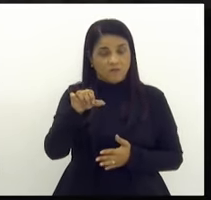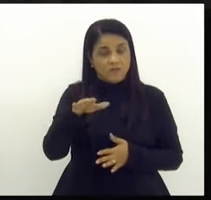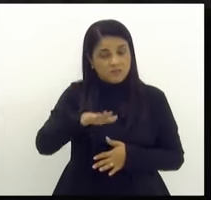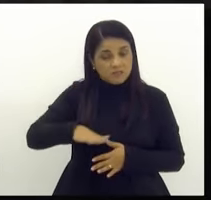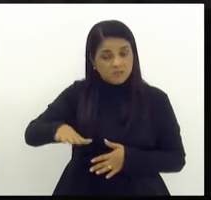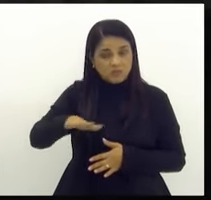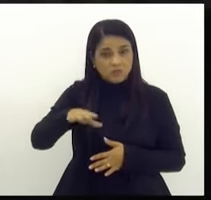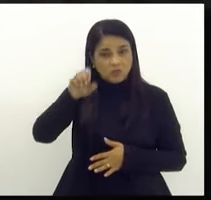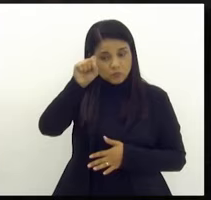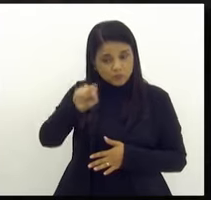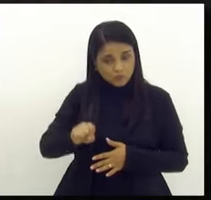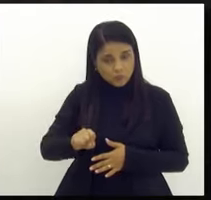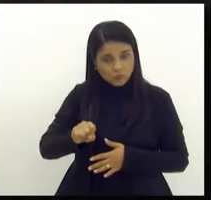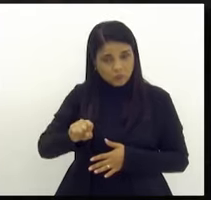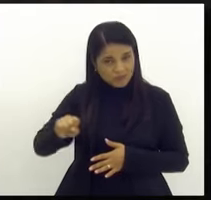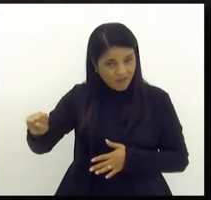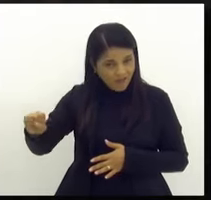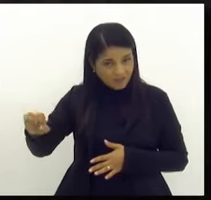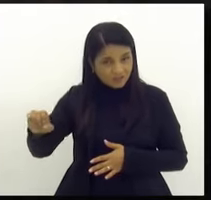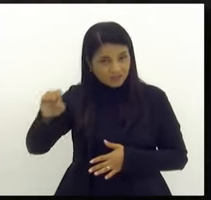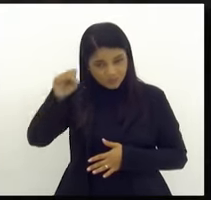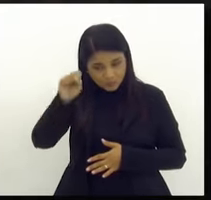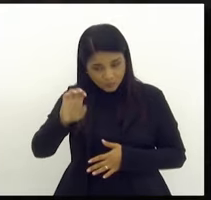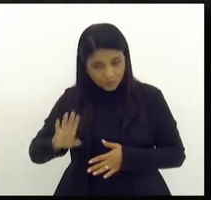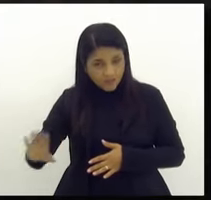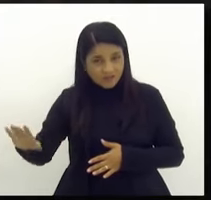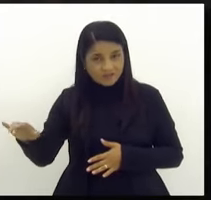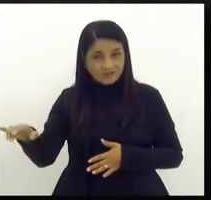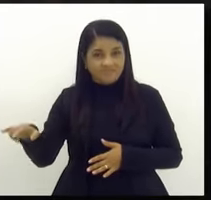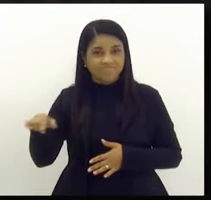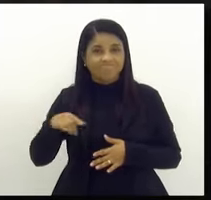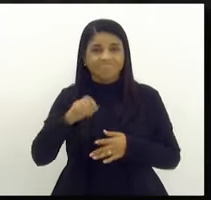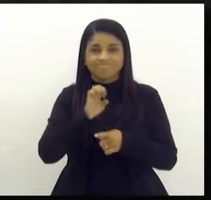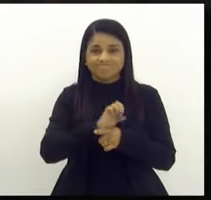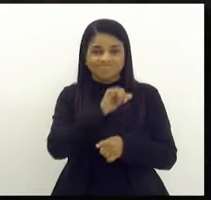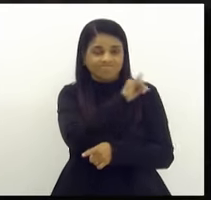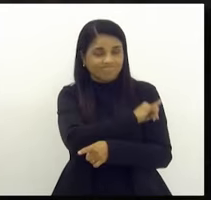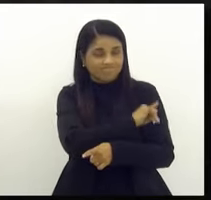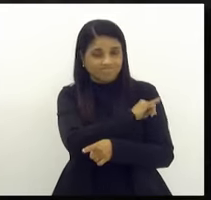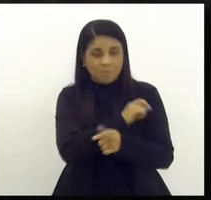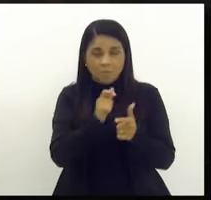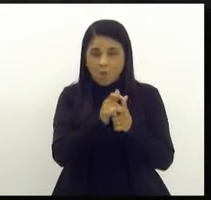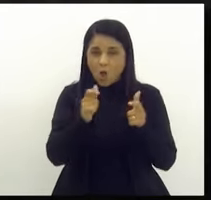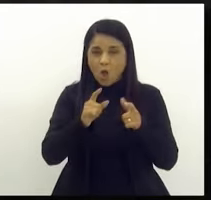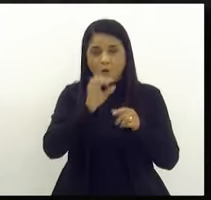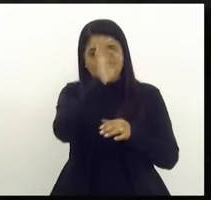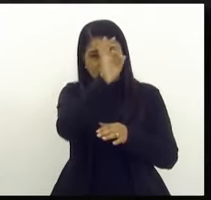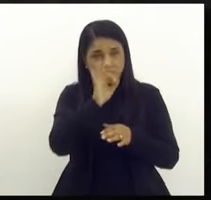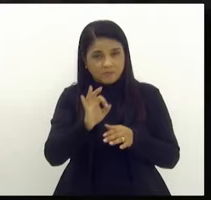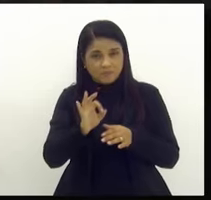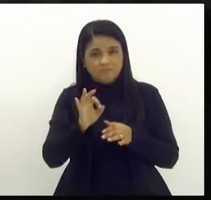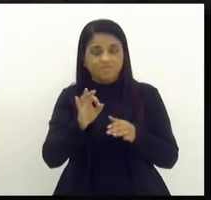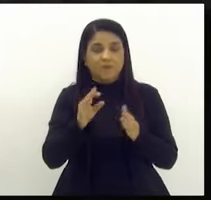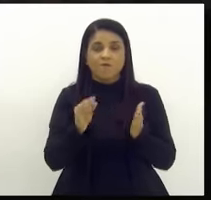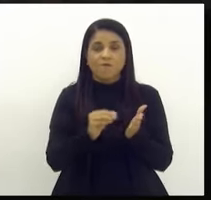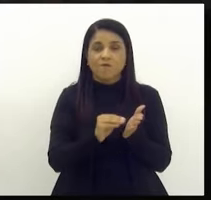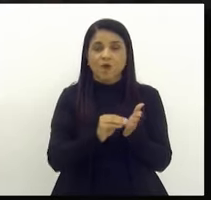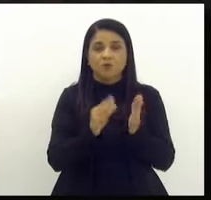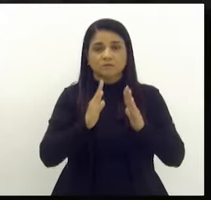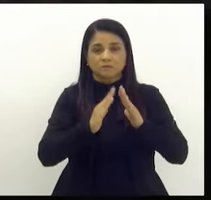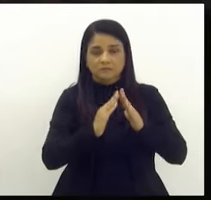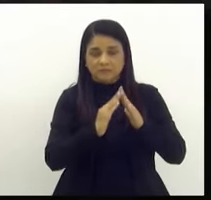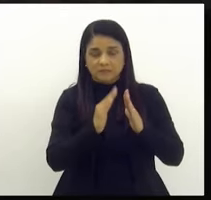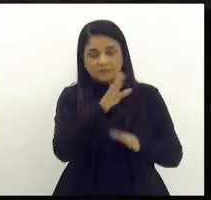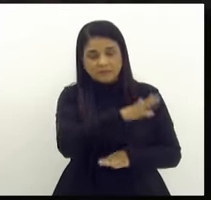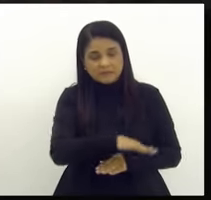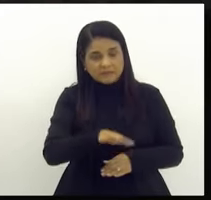sudeste o estado do Rio de Janeiro é o que apresenta o maior percentual de privação de moradias de para